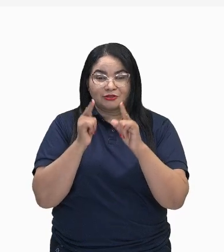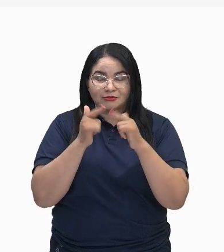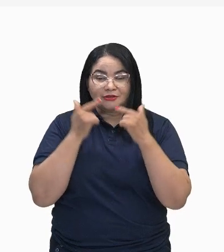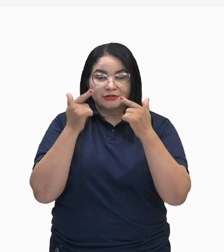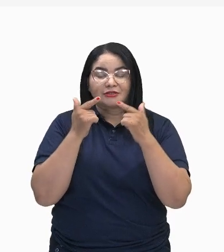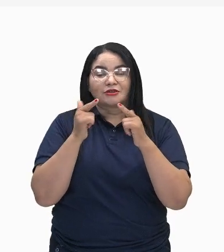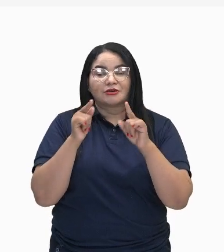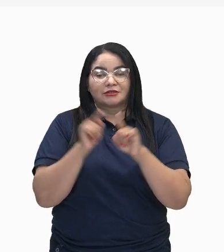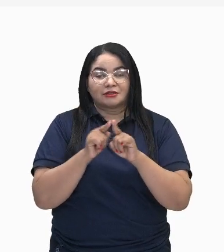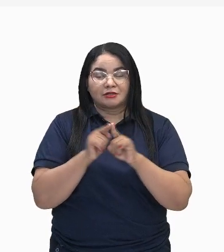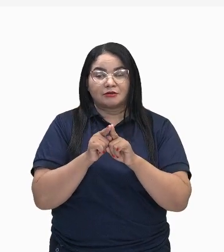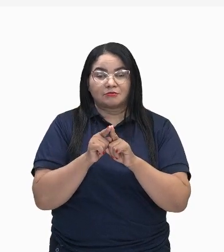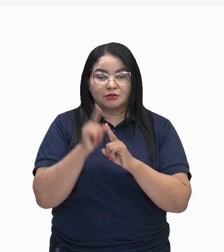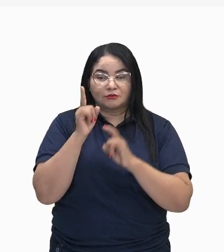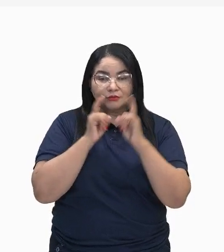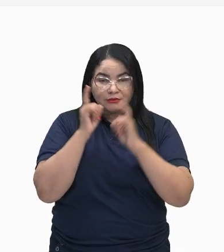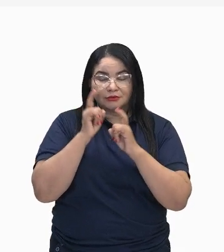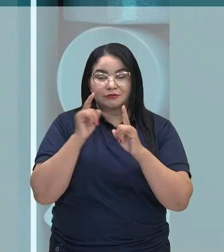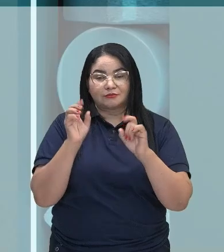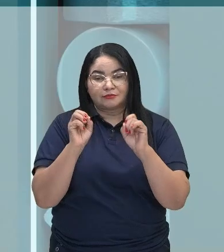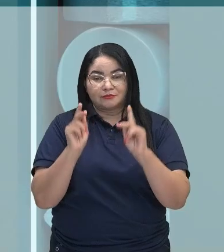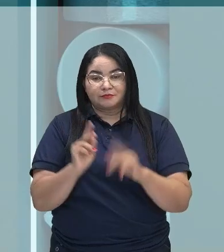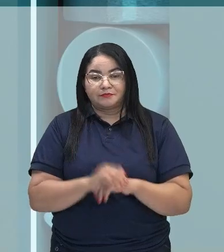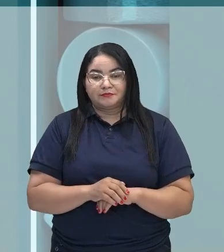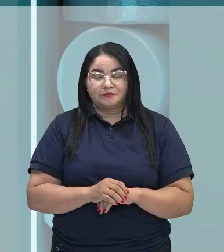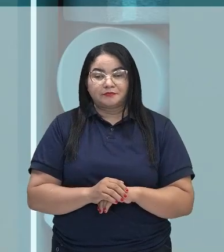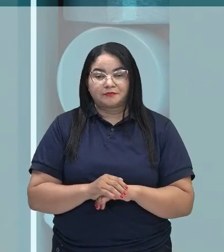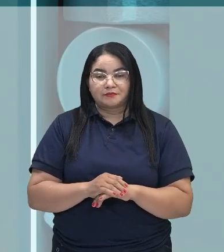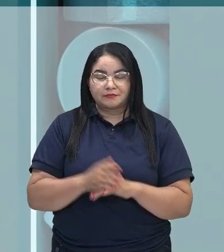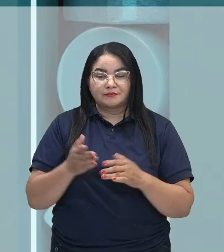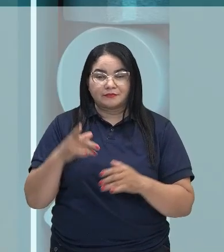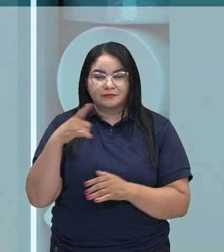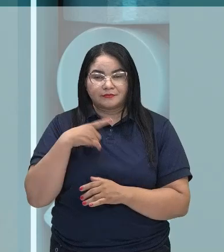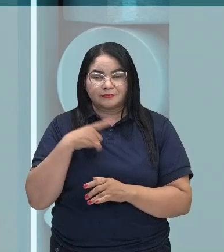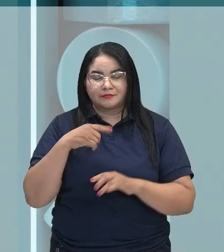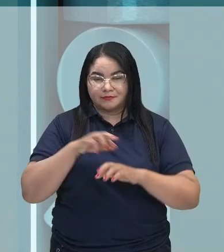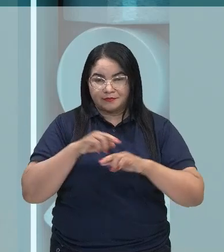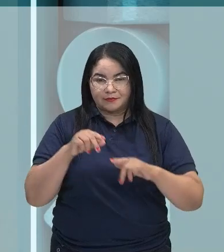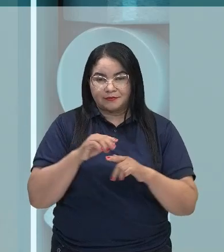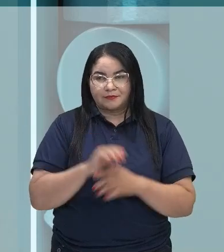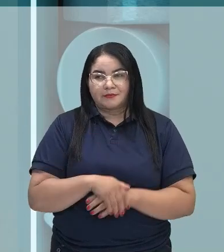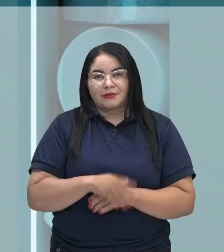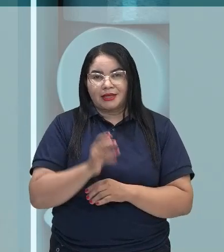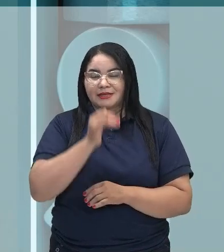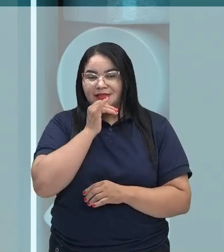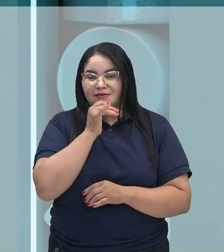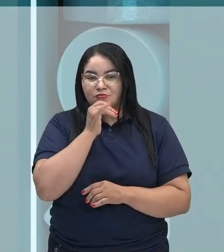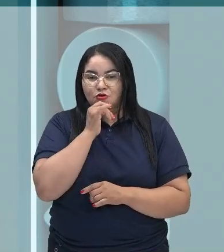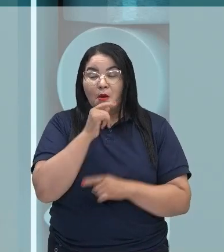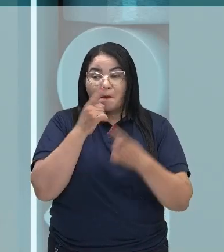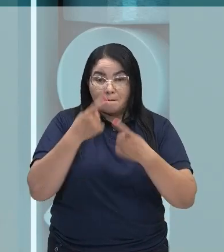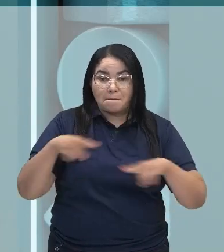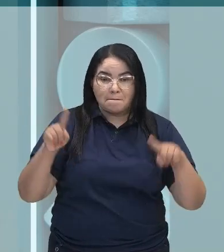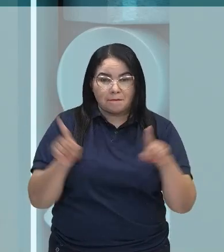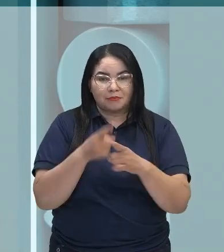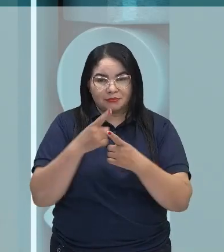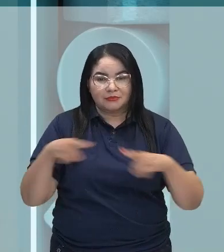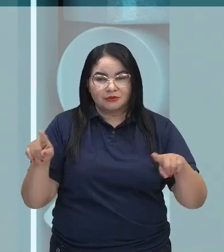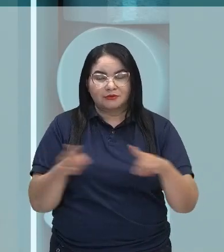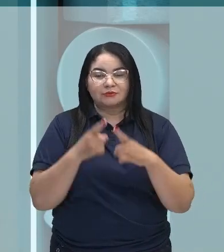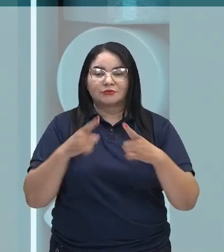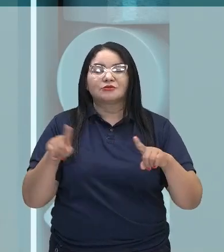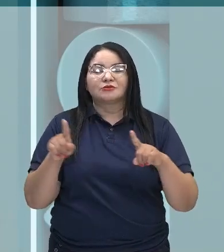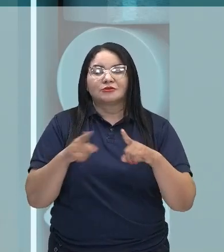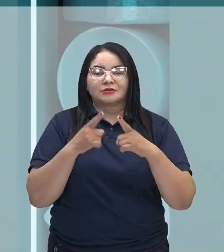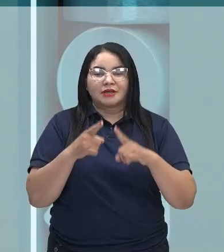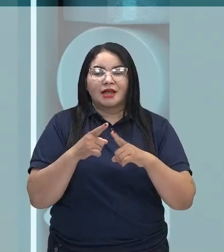comunicação com o público. Por exemplo, existe um musical, que é